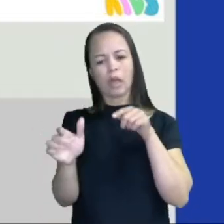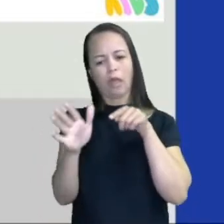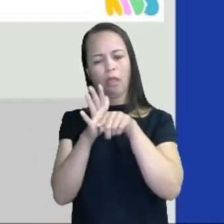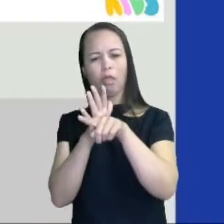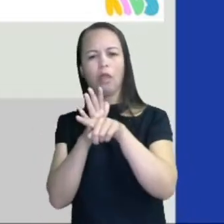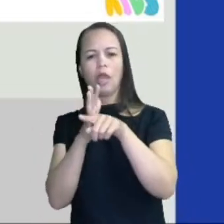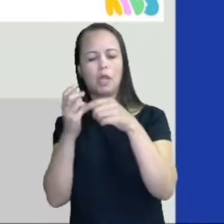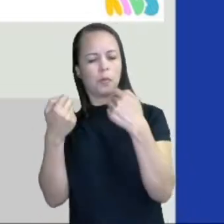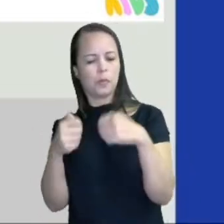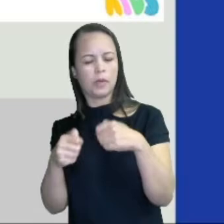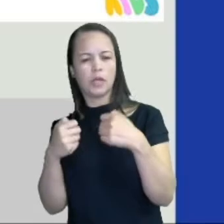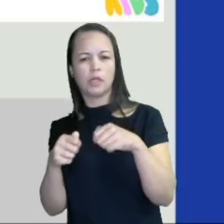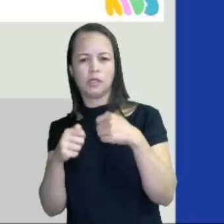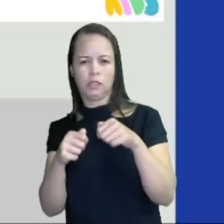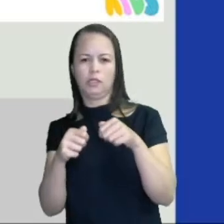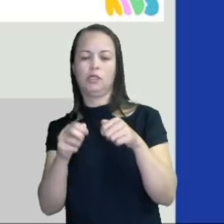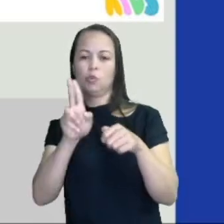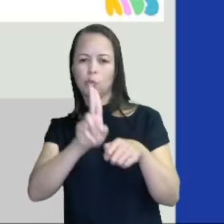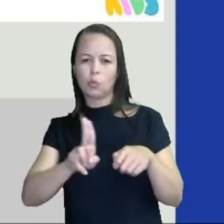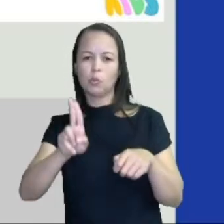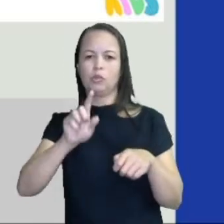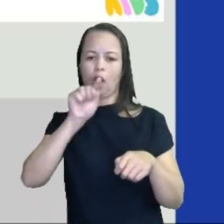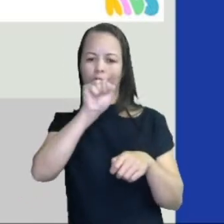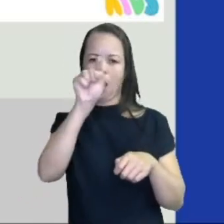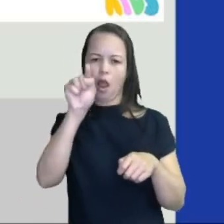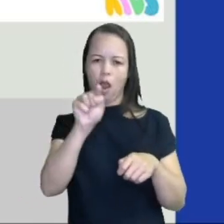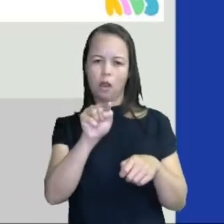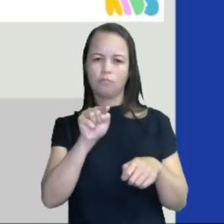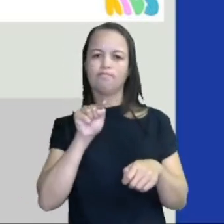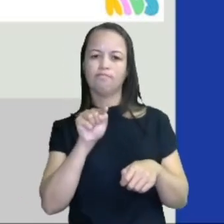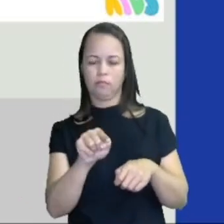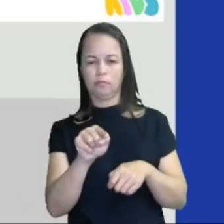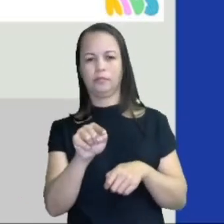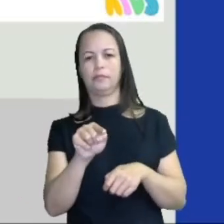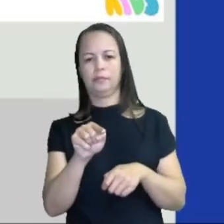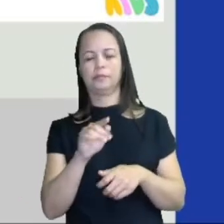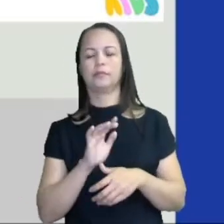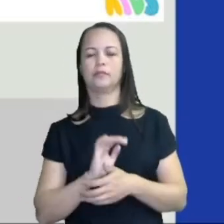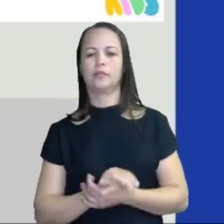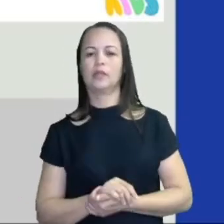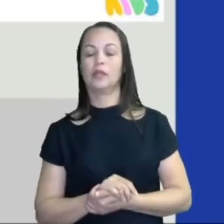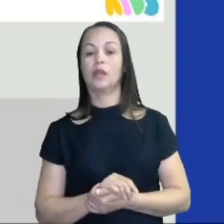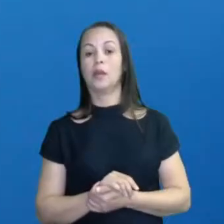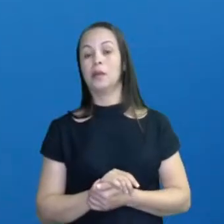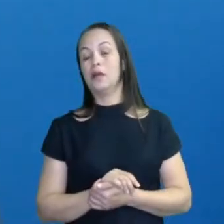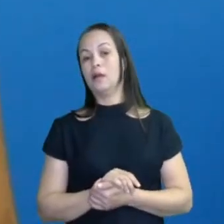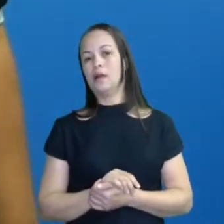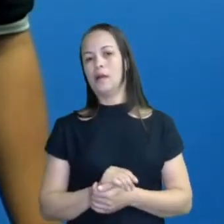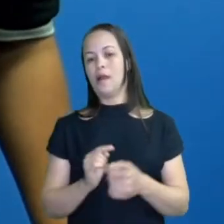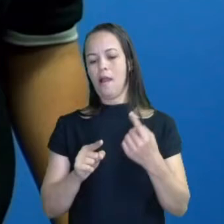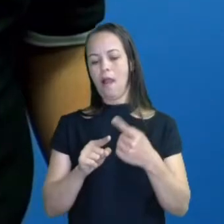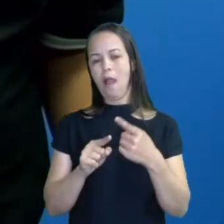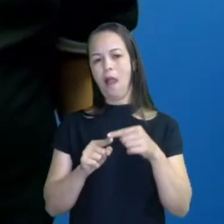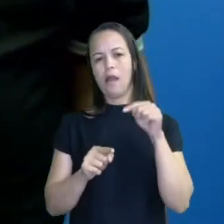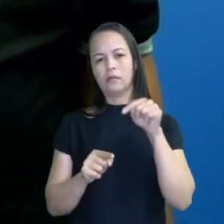eu preciso utilizar o ponto de interrogação, porque assim